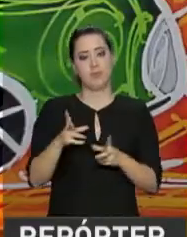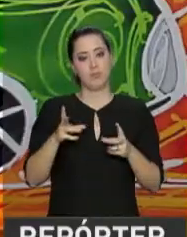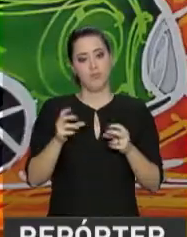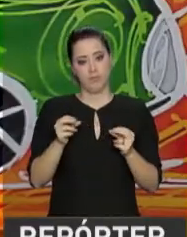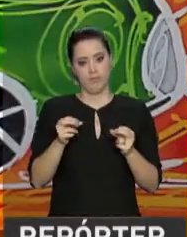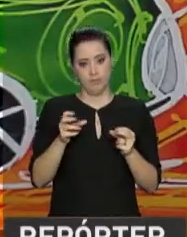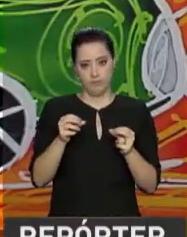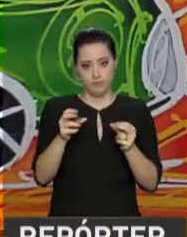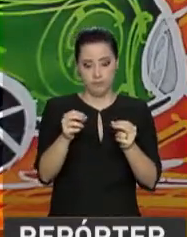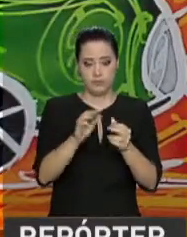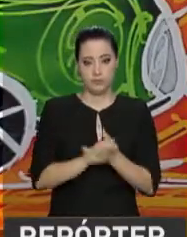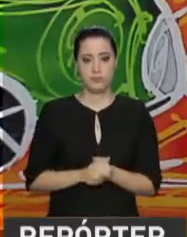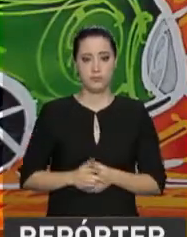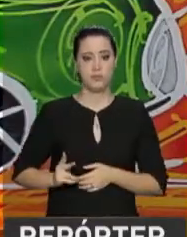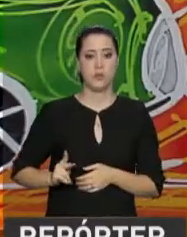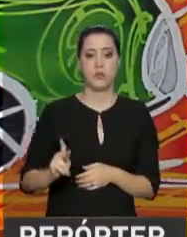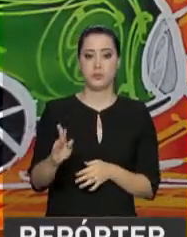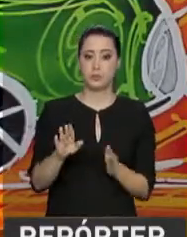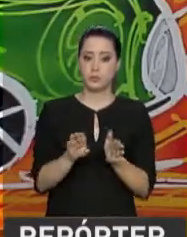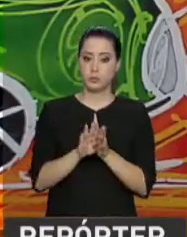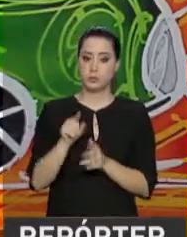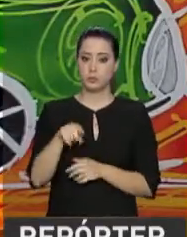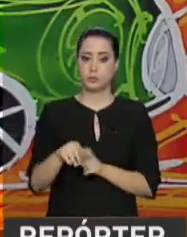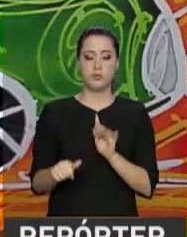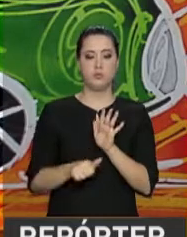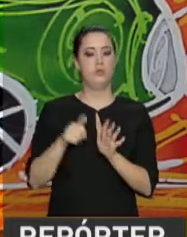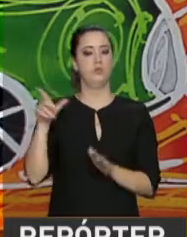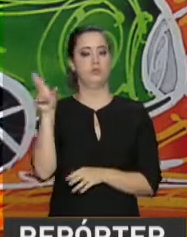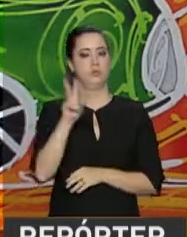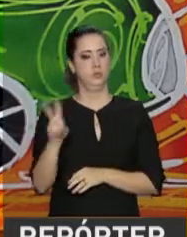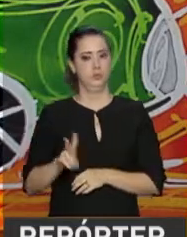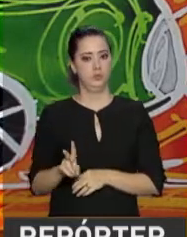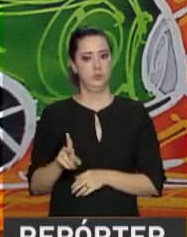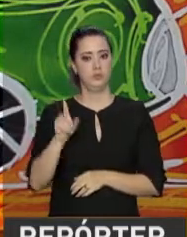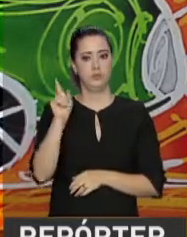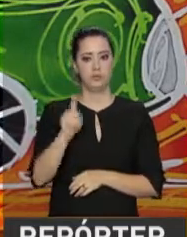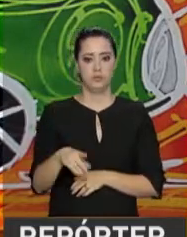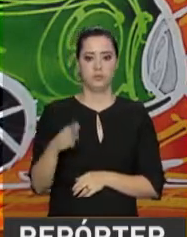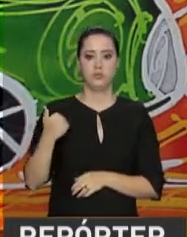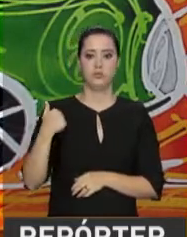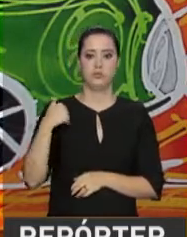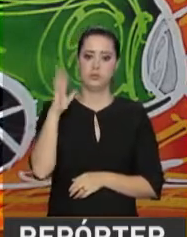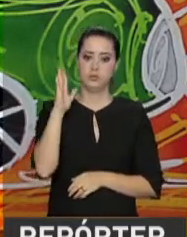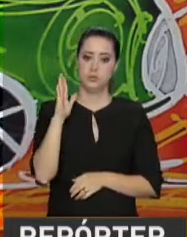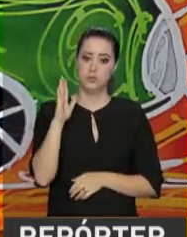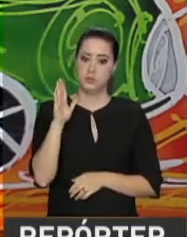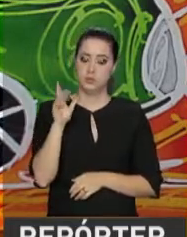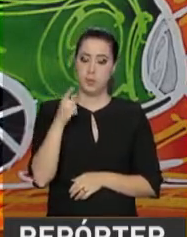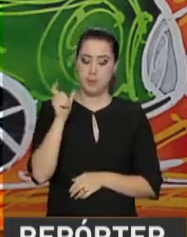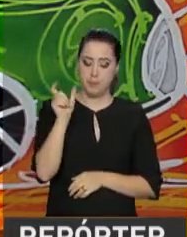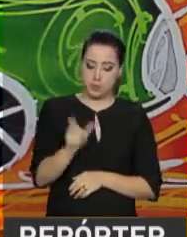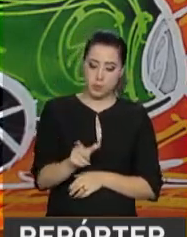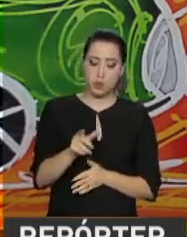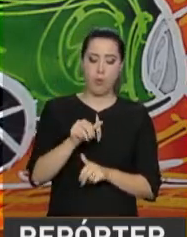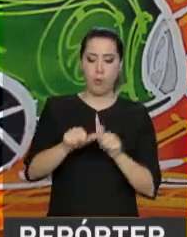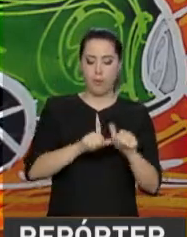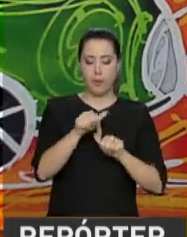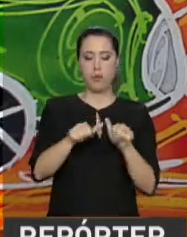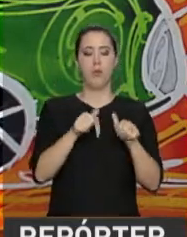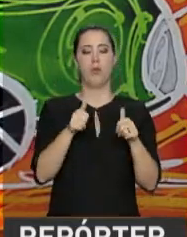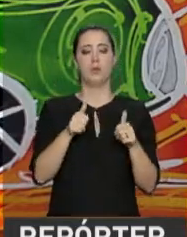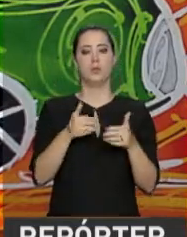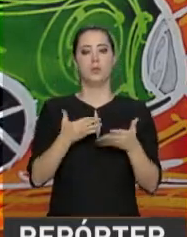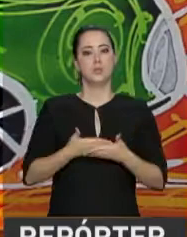eu venho aqui o pra mim é como se fosse a primeira acho que se torna uma pessoa mais é de uma maior empatia